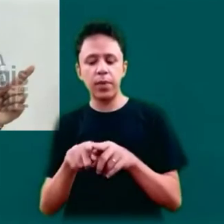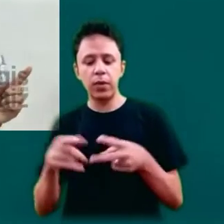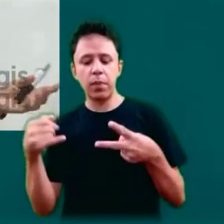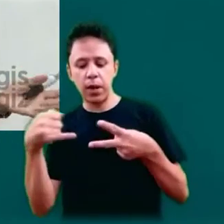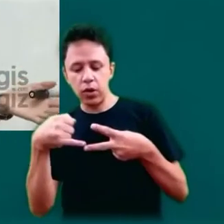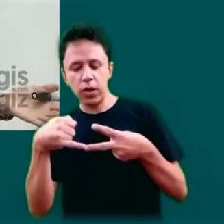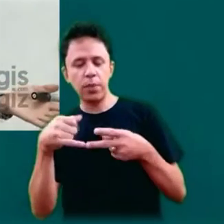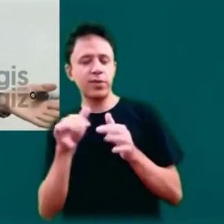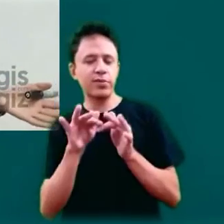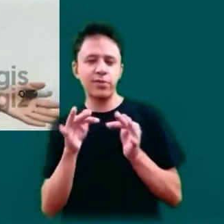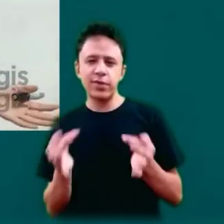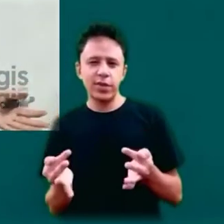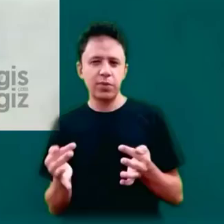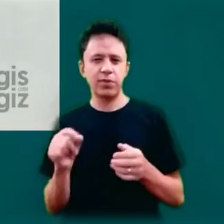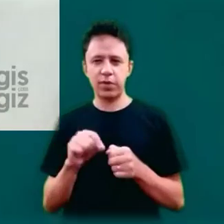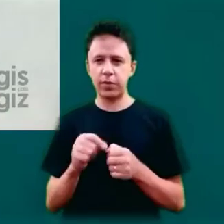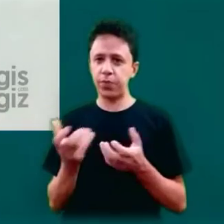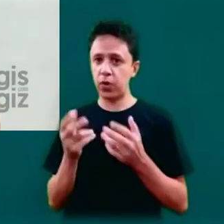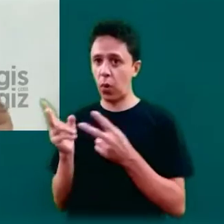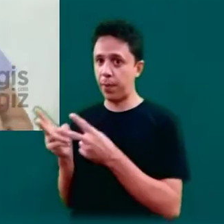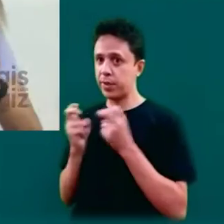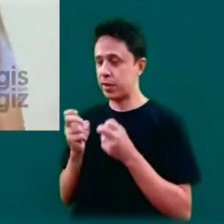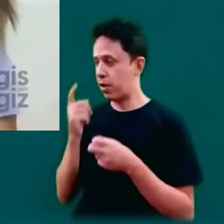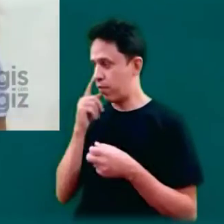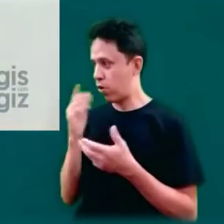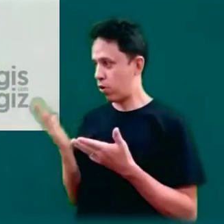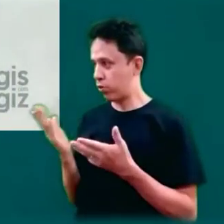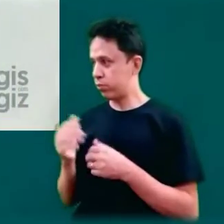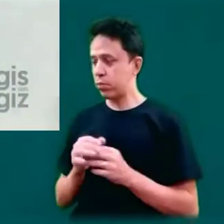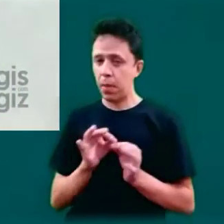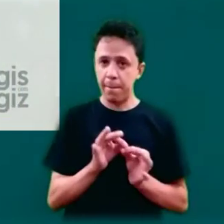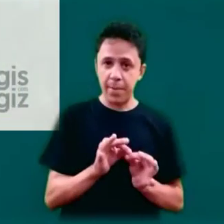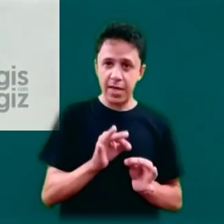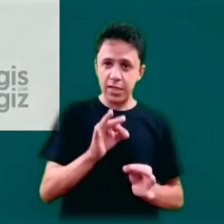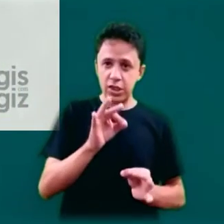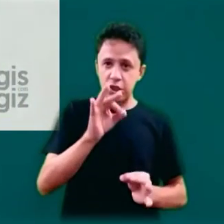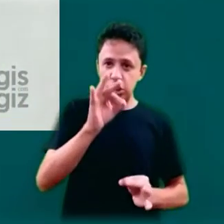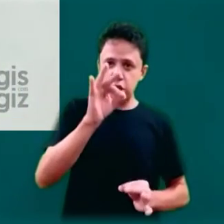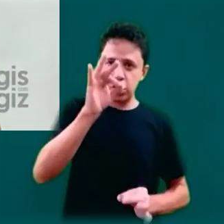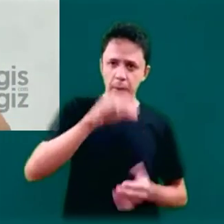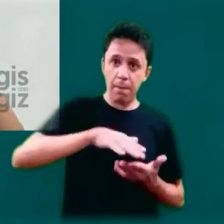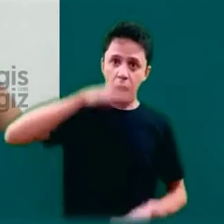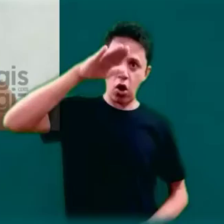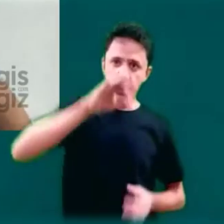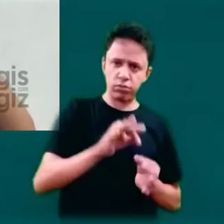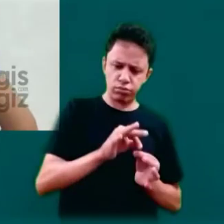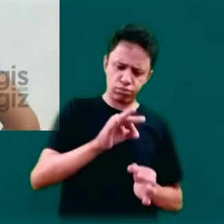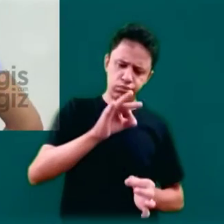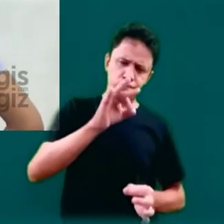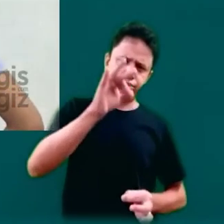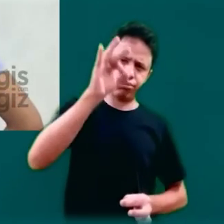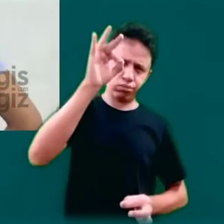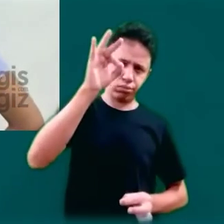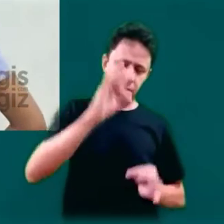um paralelogramo. Aí vai ficar simples assim de fazer. E aí eu quero que você observe uma coisa. Essa medida aqui, que é a vareta maior,